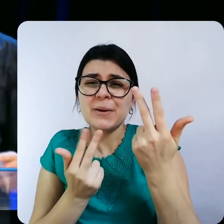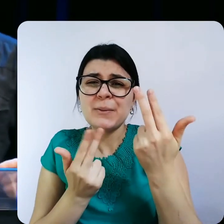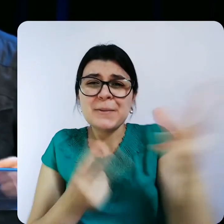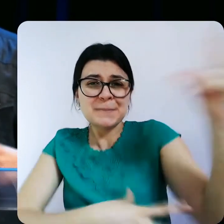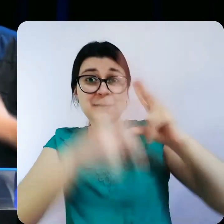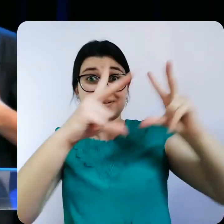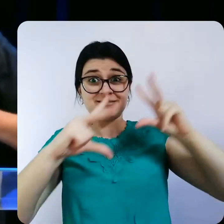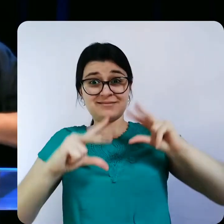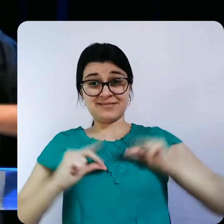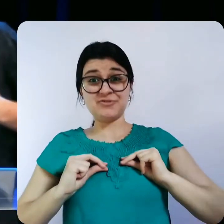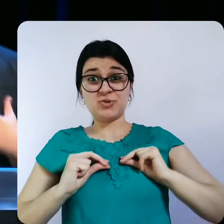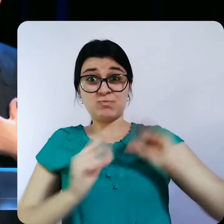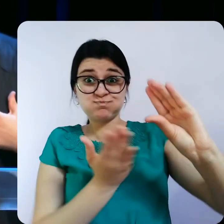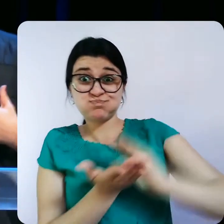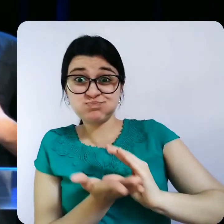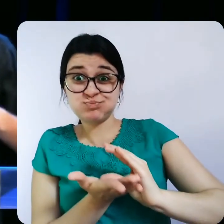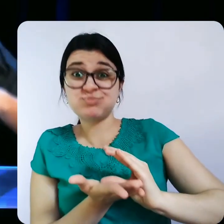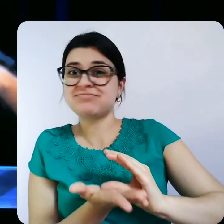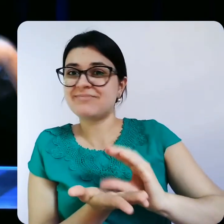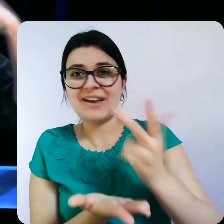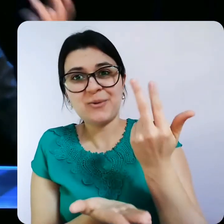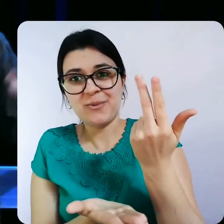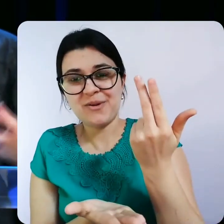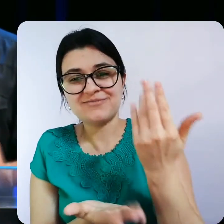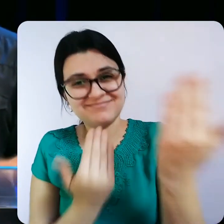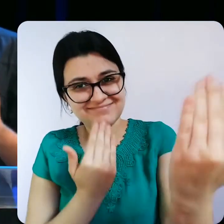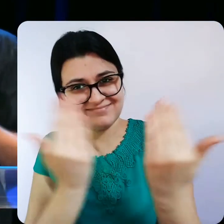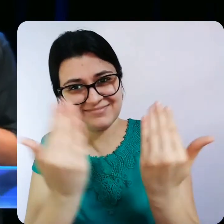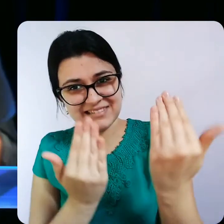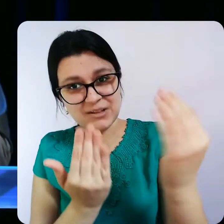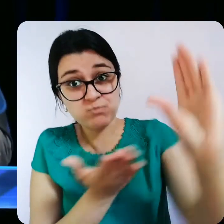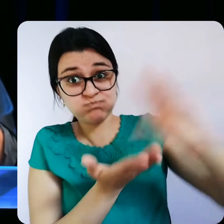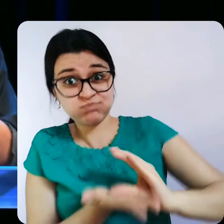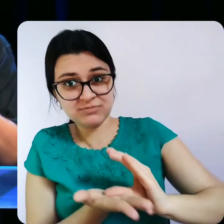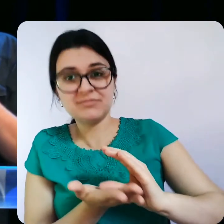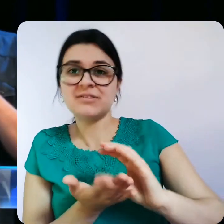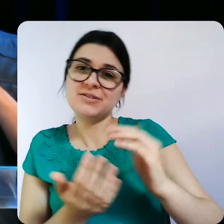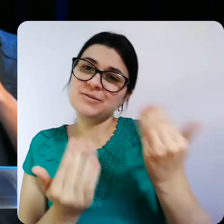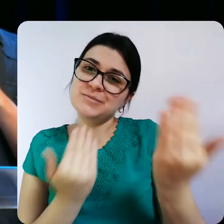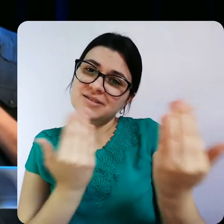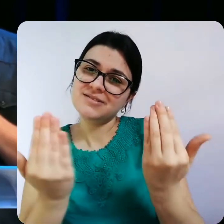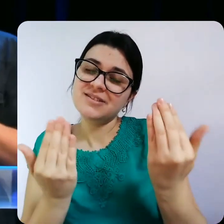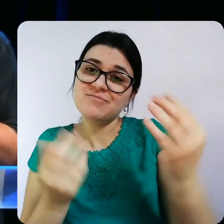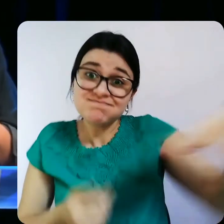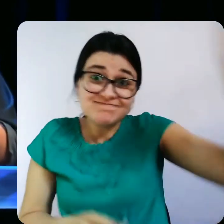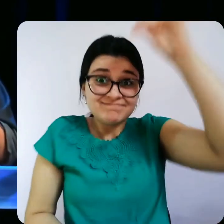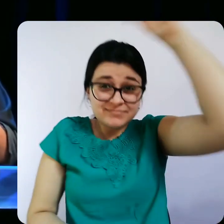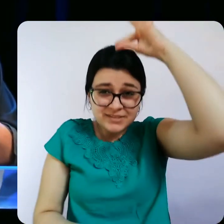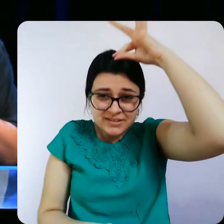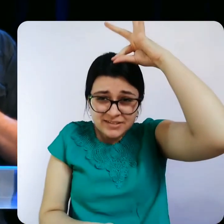esse acesso. Não foi algo que nós fizemos ou que nós merecemos, mas simplesmente Ele nos deu.